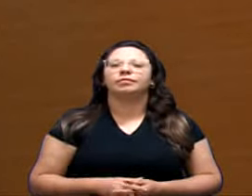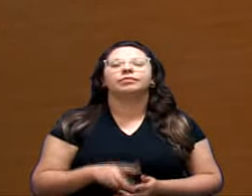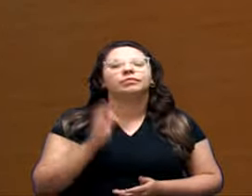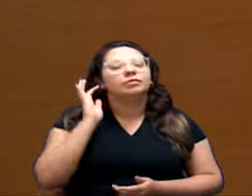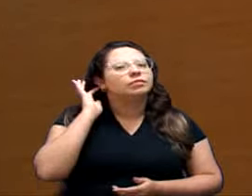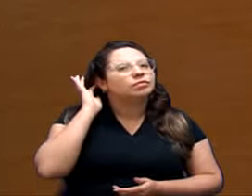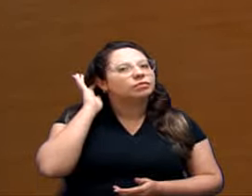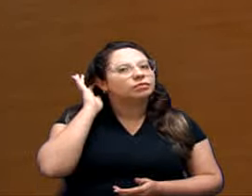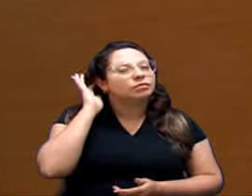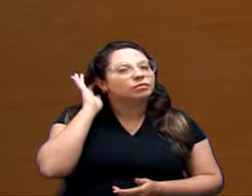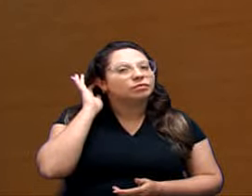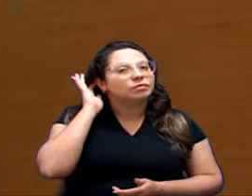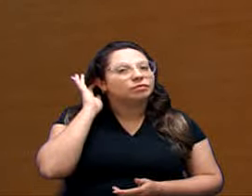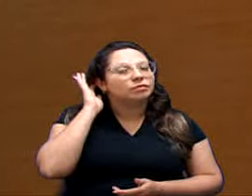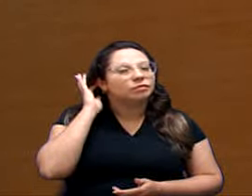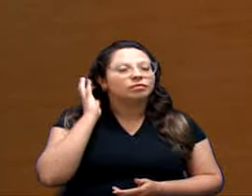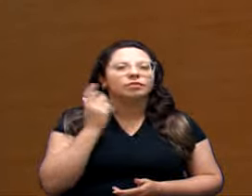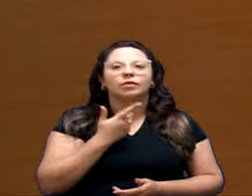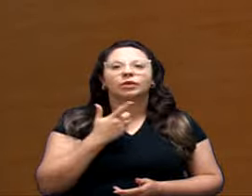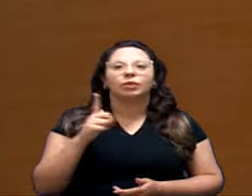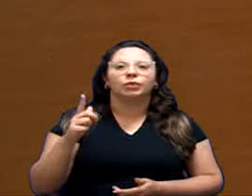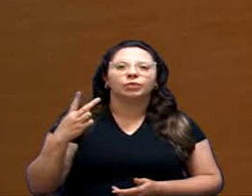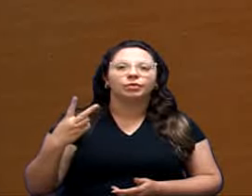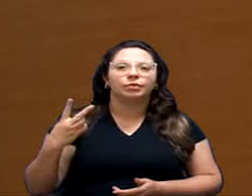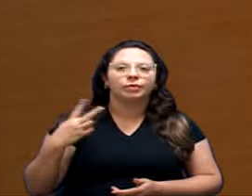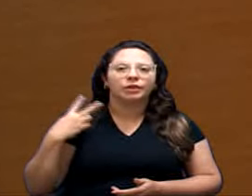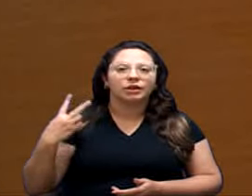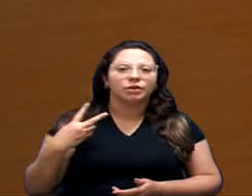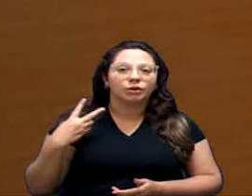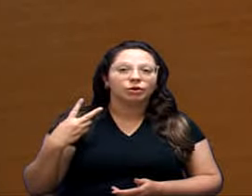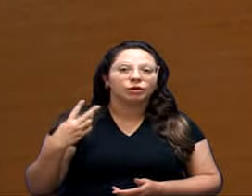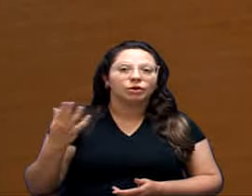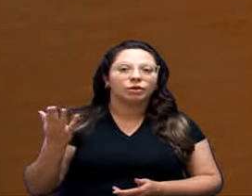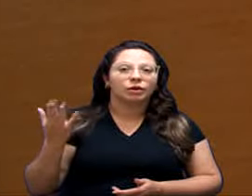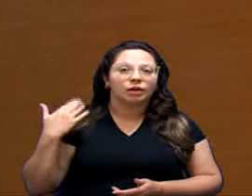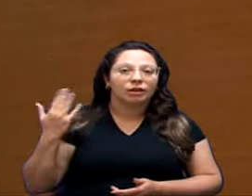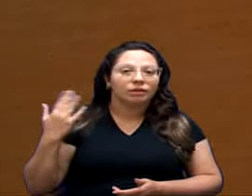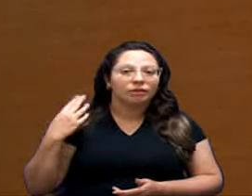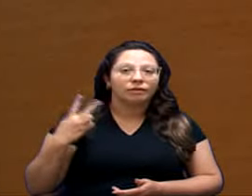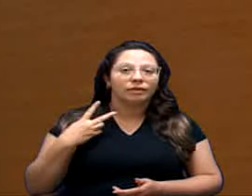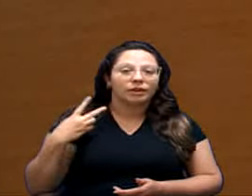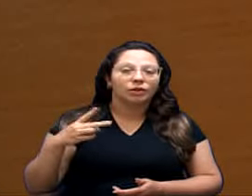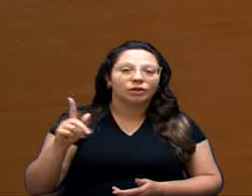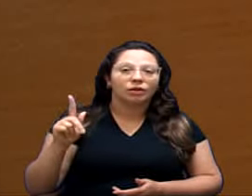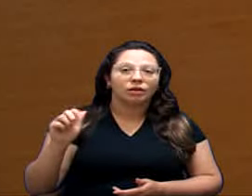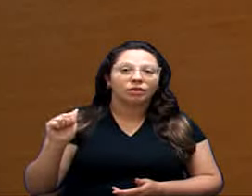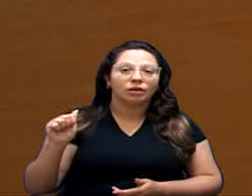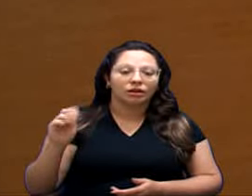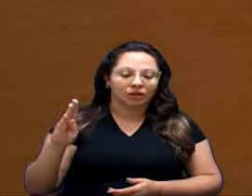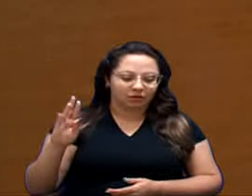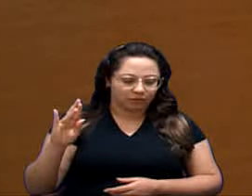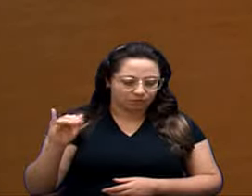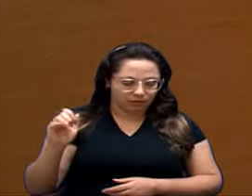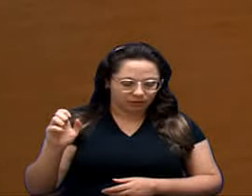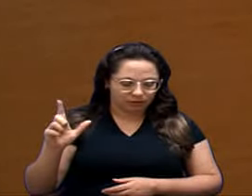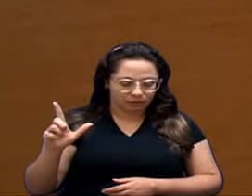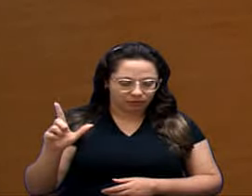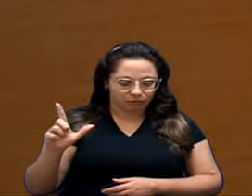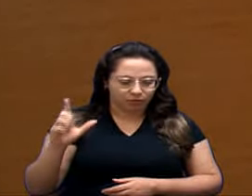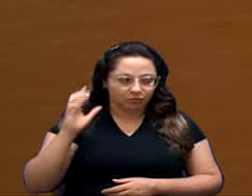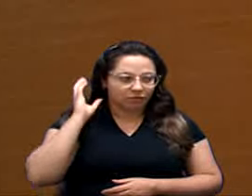atendido próximo inscrito Vereador eh ex-vereador desta casa Gabriel por